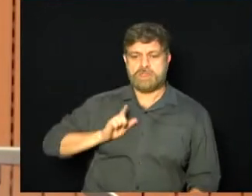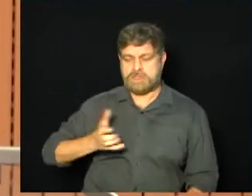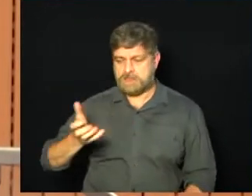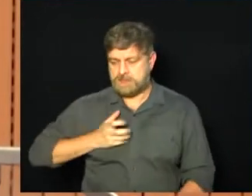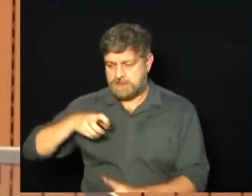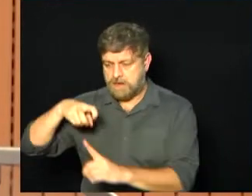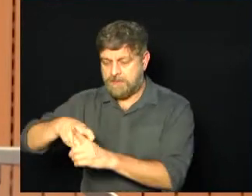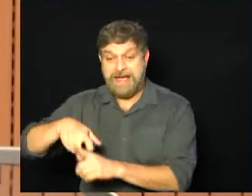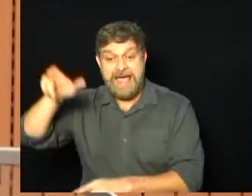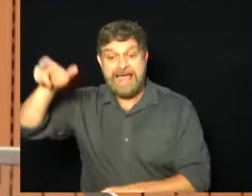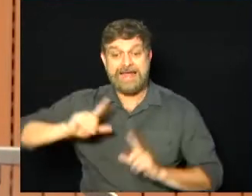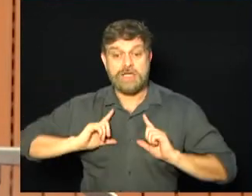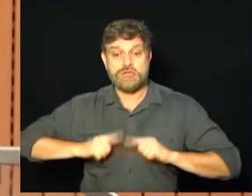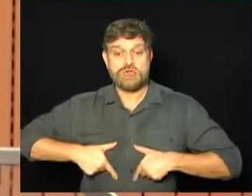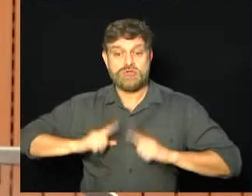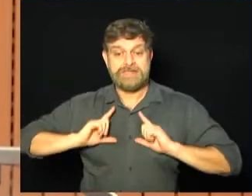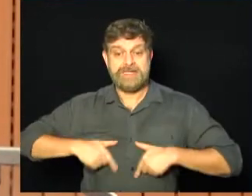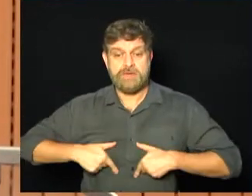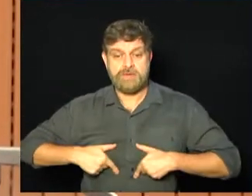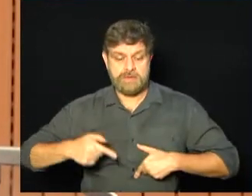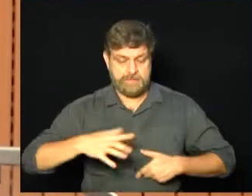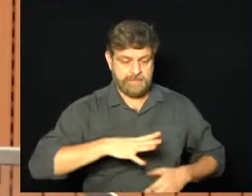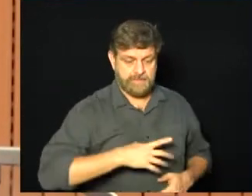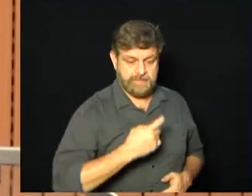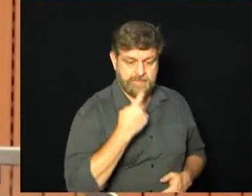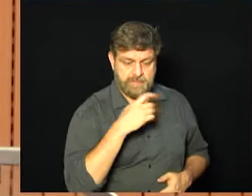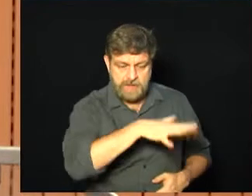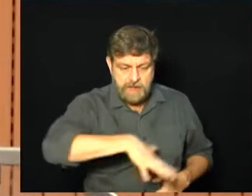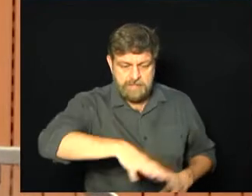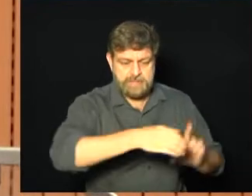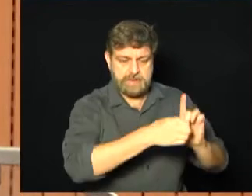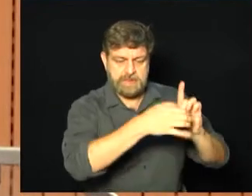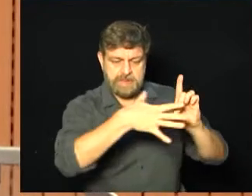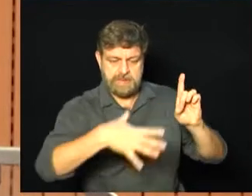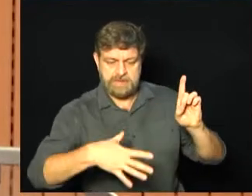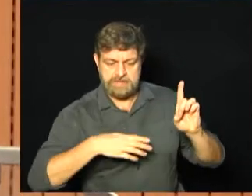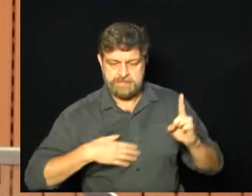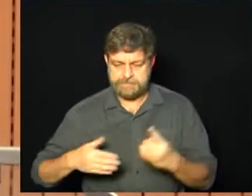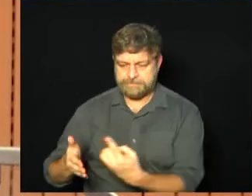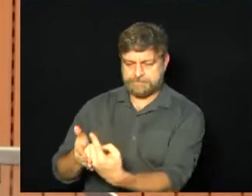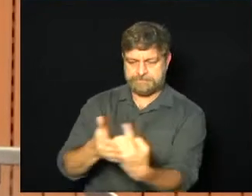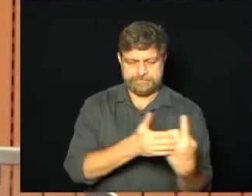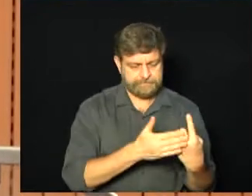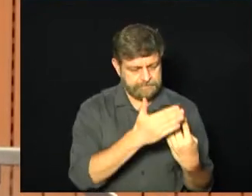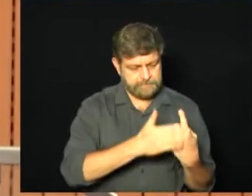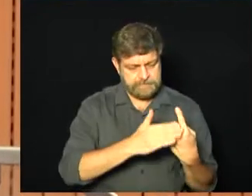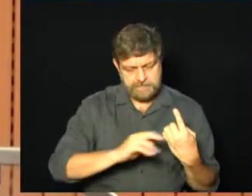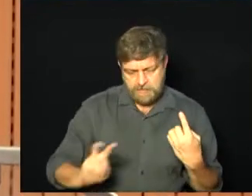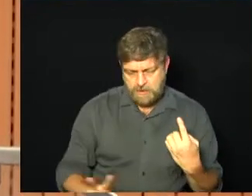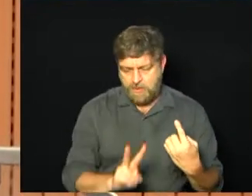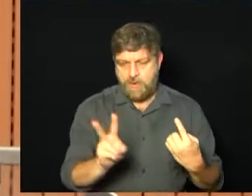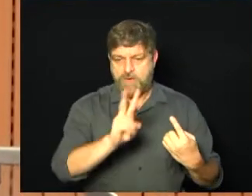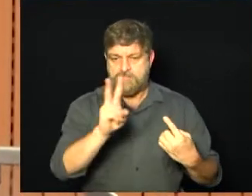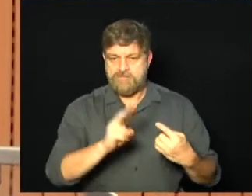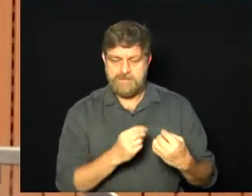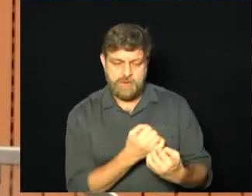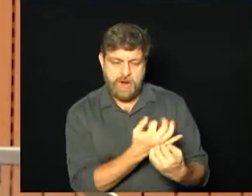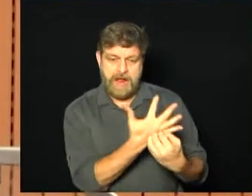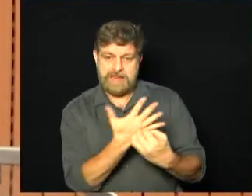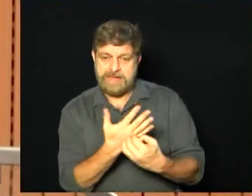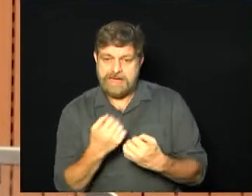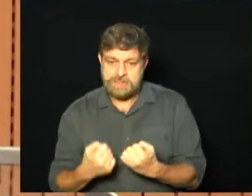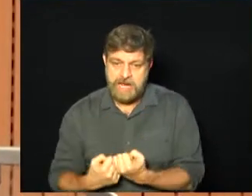ser judeu, e aqui em Campinas teve um ambiente democrático que soube reconhecer o valor da sua arte, apoiá-lo, e que